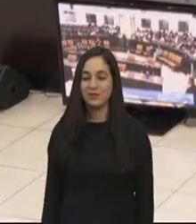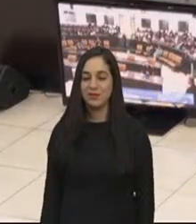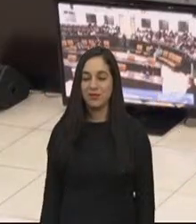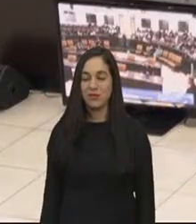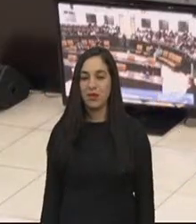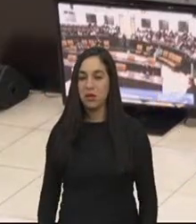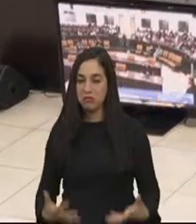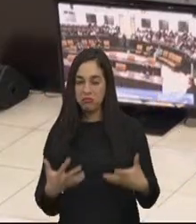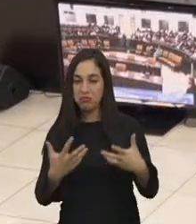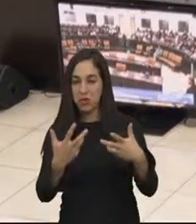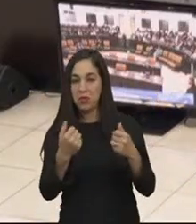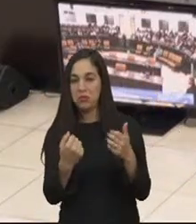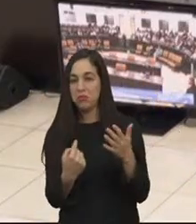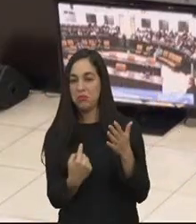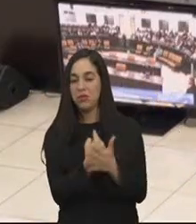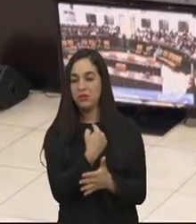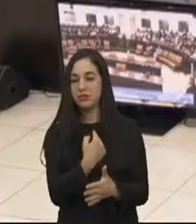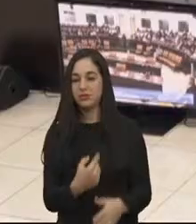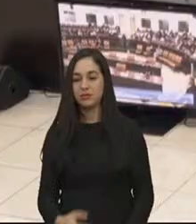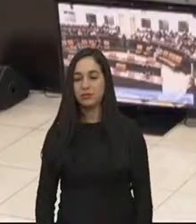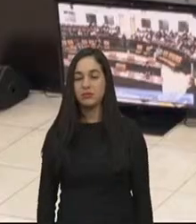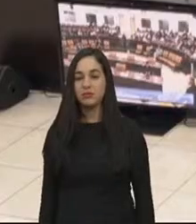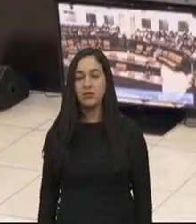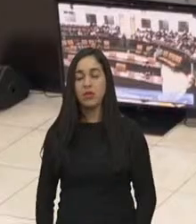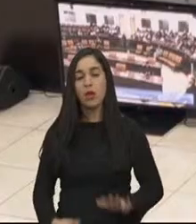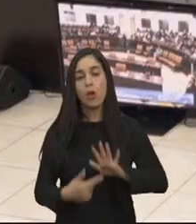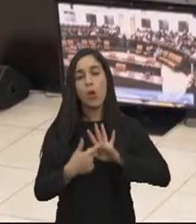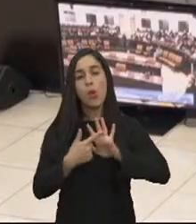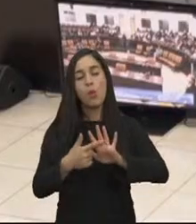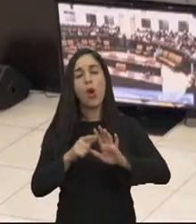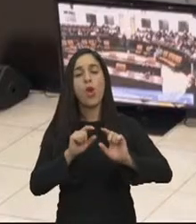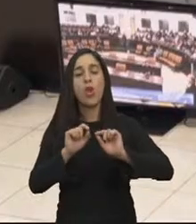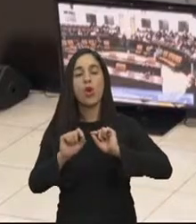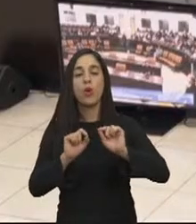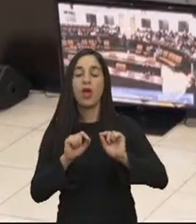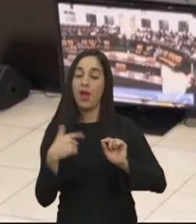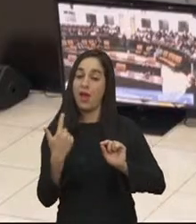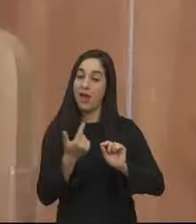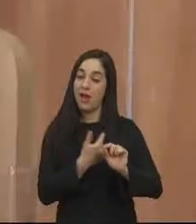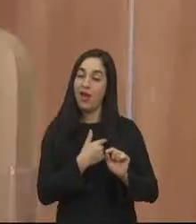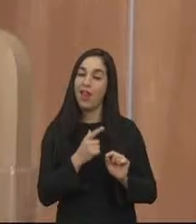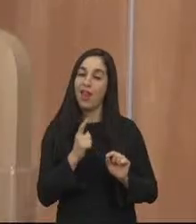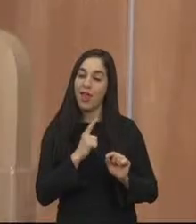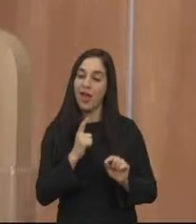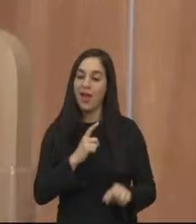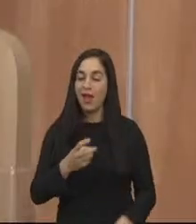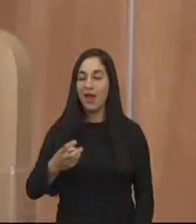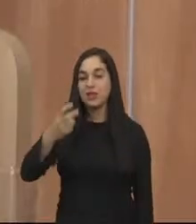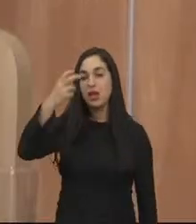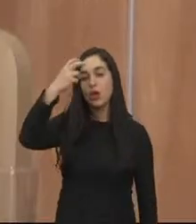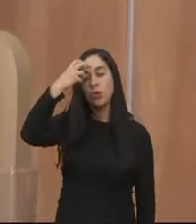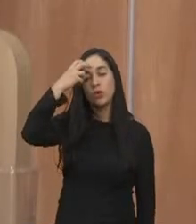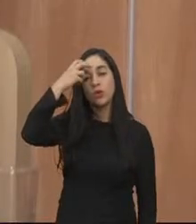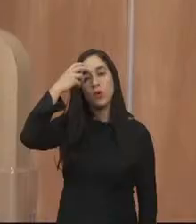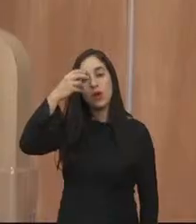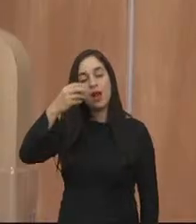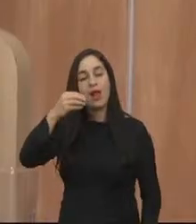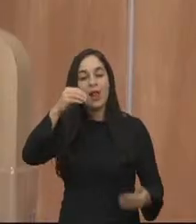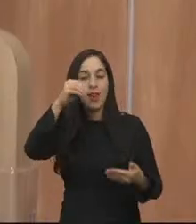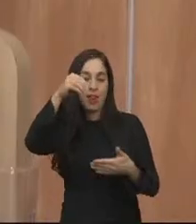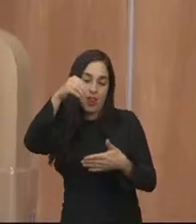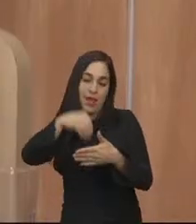Excelente. Essa pergunta mostra, né, que a gente está construindo essa cultura, da cultura dentro do nosso